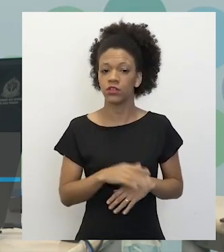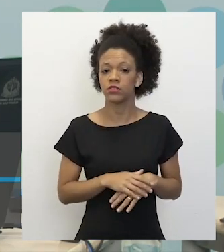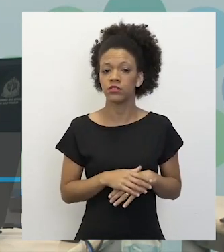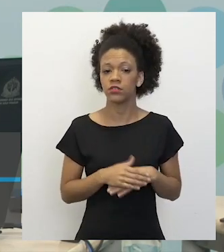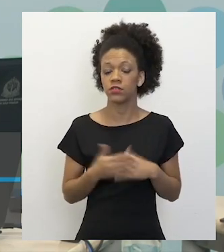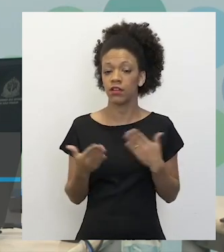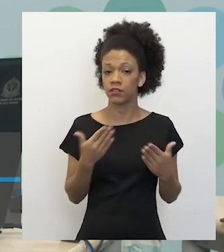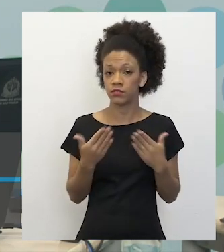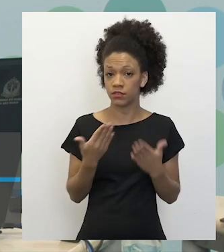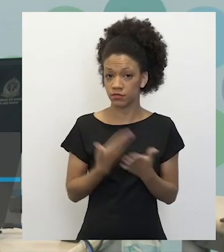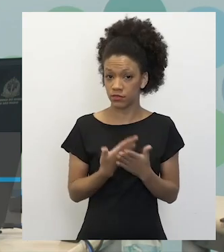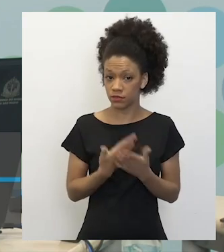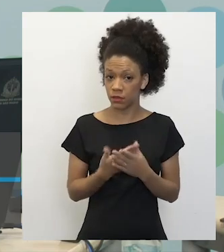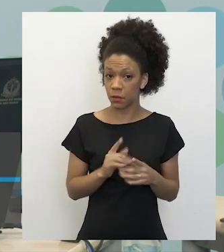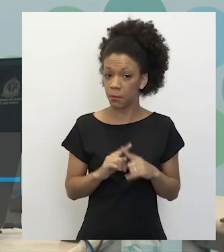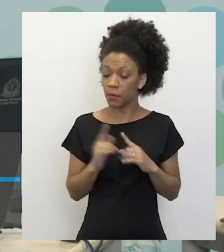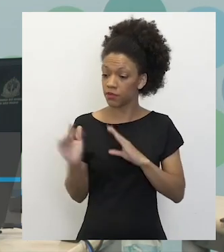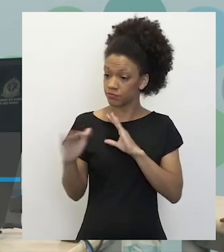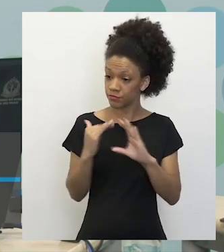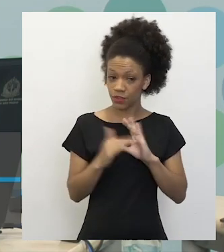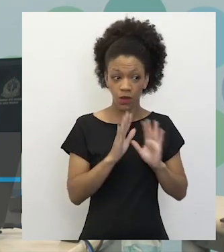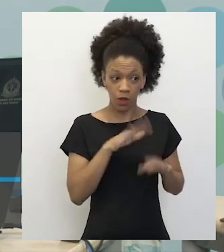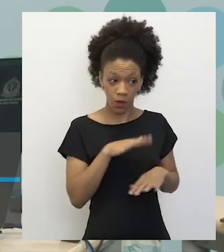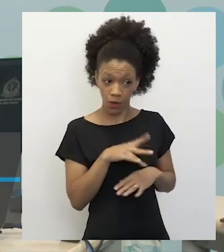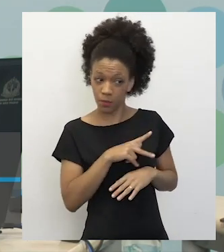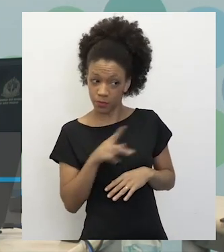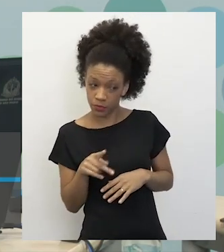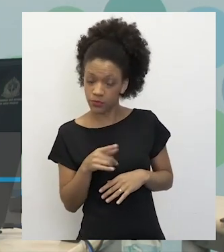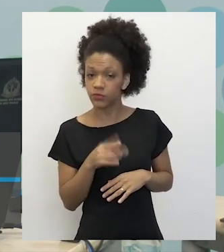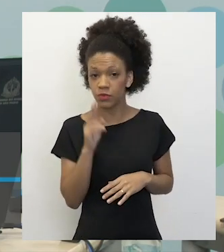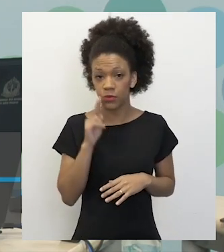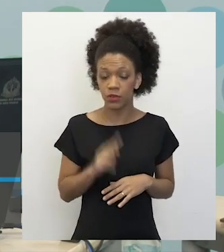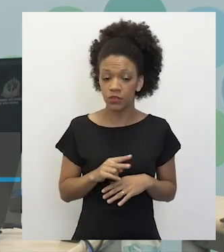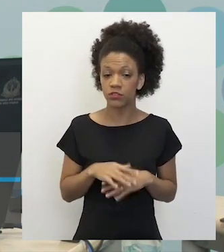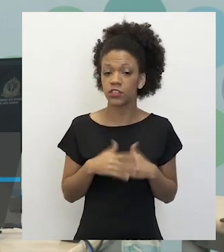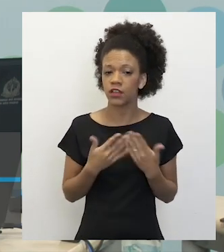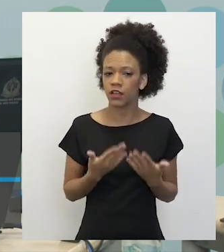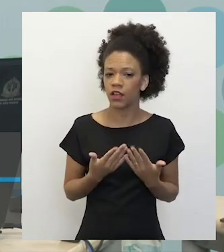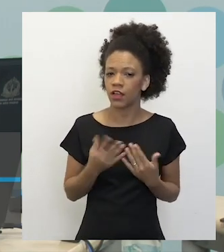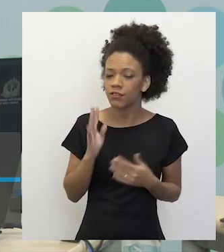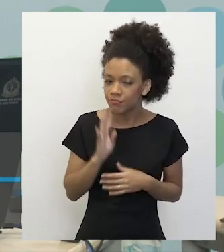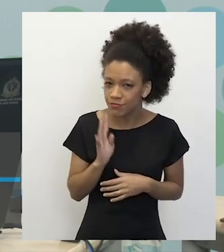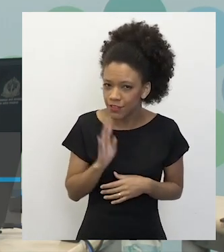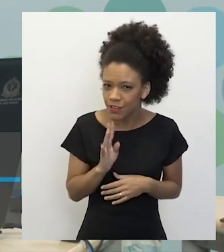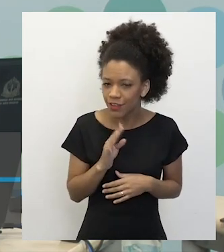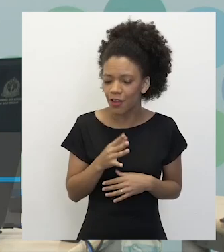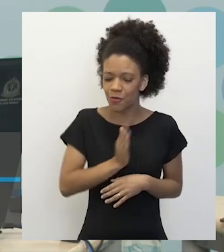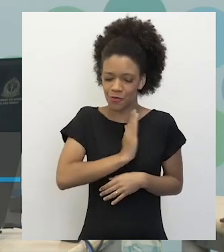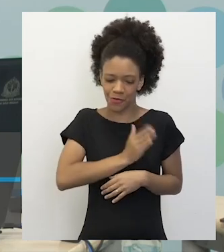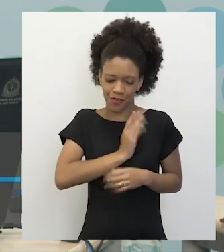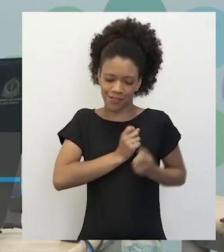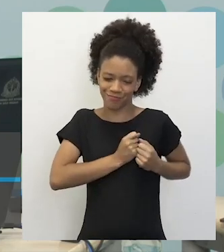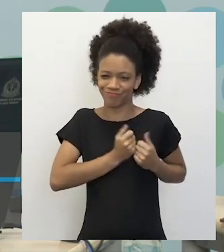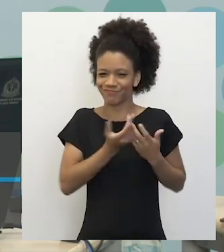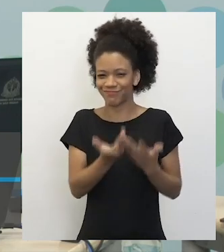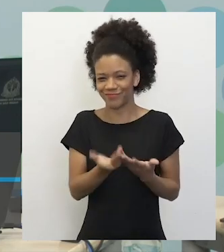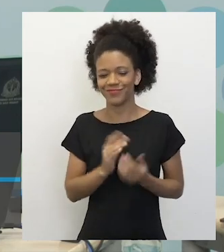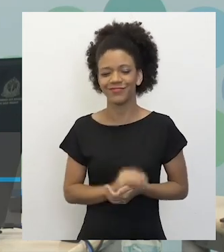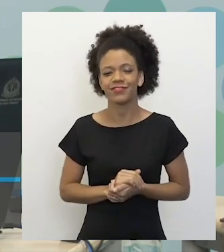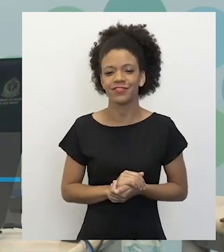análise das aulas, mas alguns me mandam, olha, Pro, dá uma olhadinha. Então, gente, isso é muito bom, enche o nosso coração, tá bom,